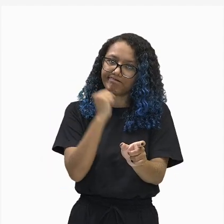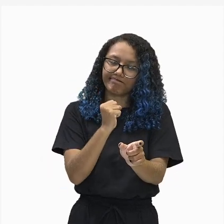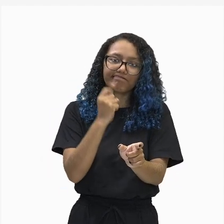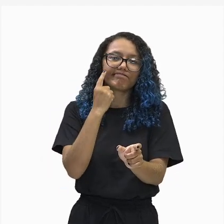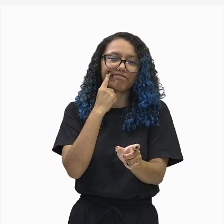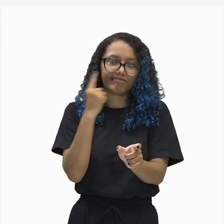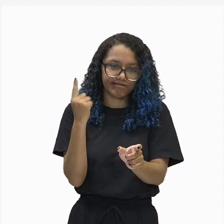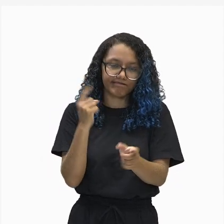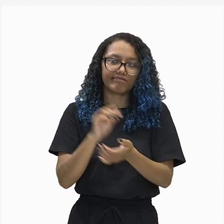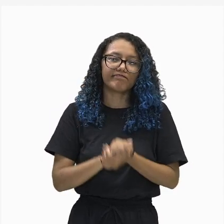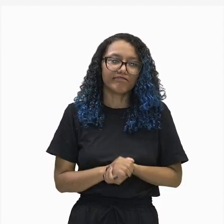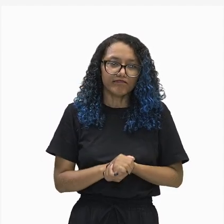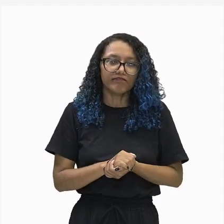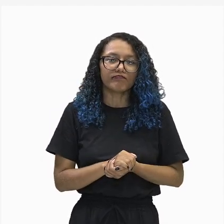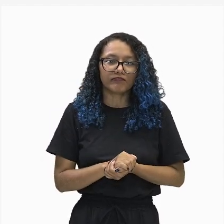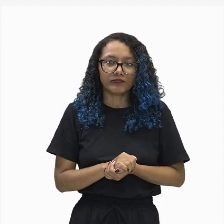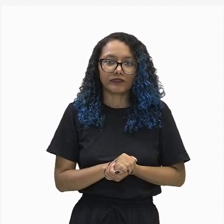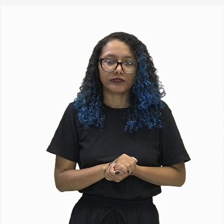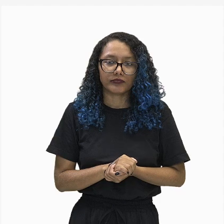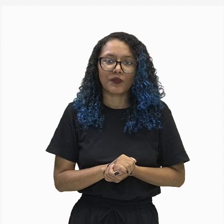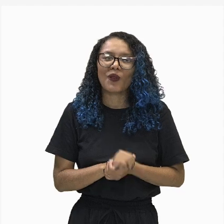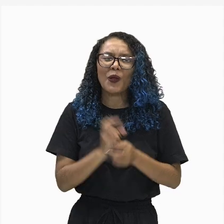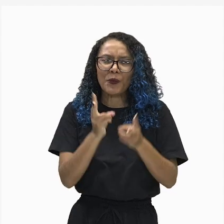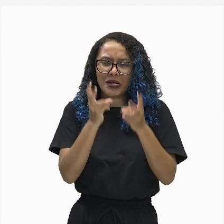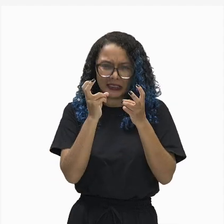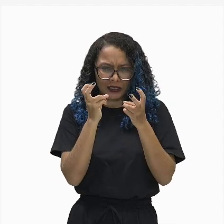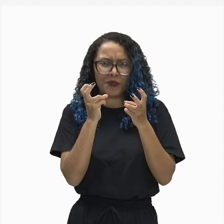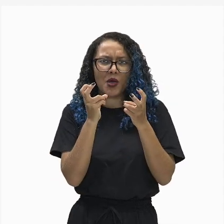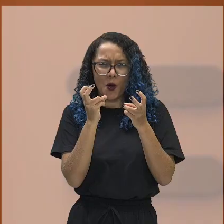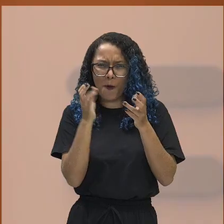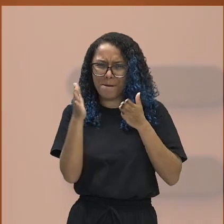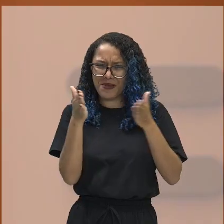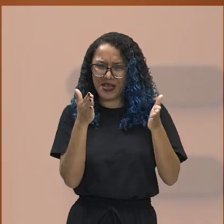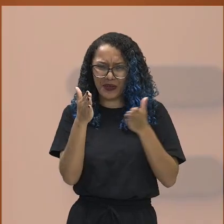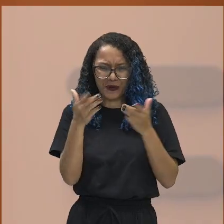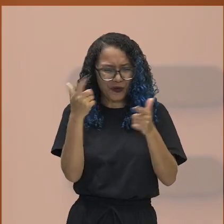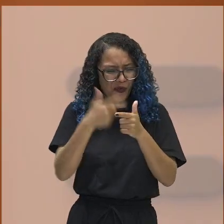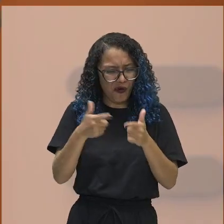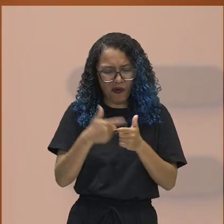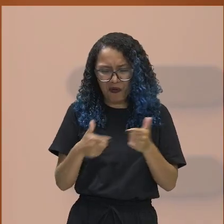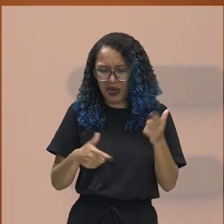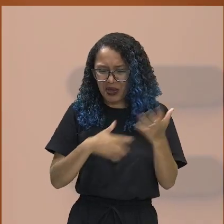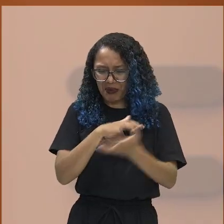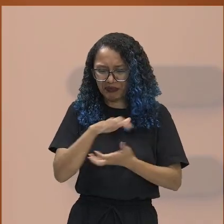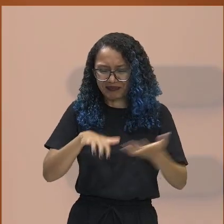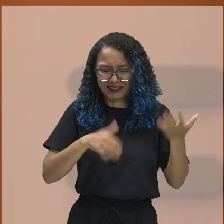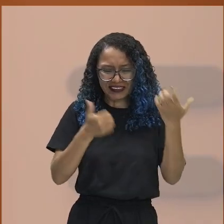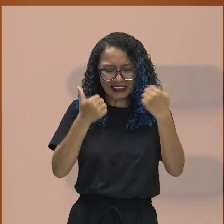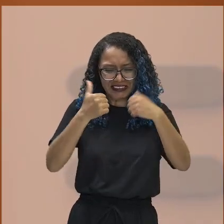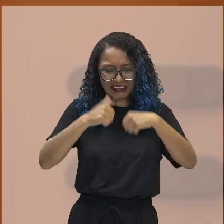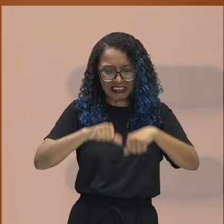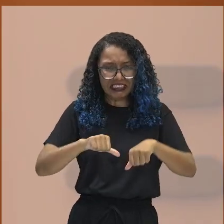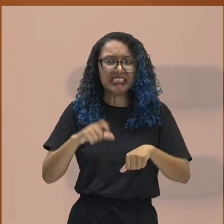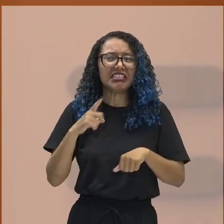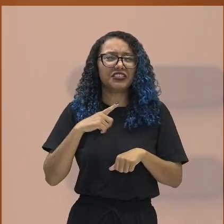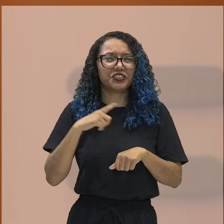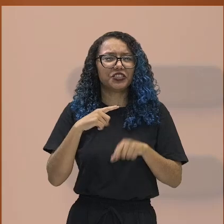o Aureliano. Perceberam, então, que no momento de crise, até mesmo as conspirações, elas